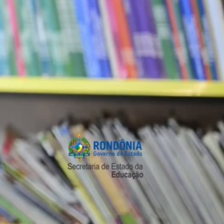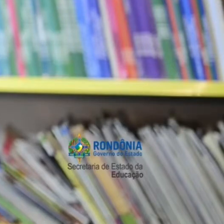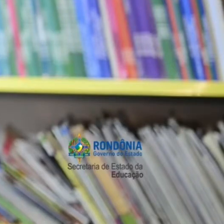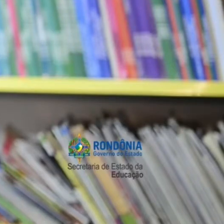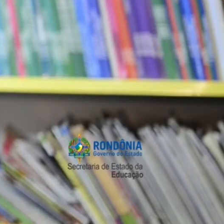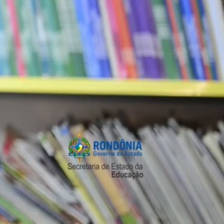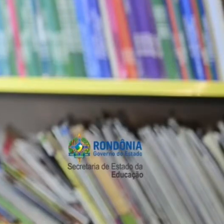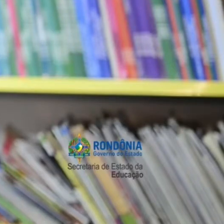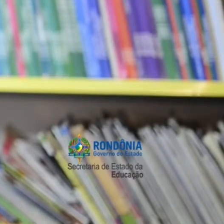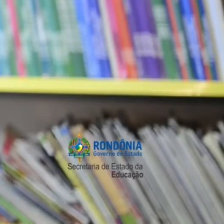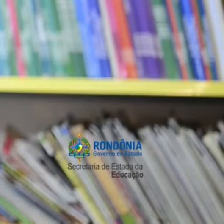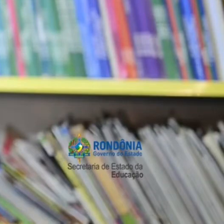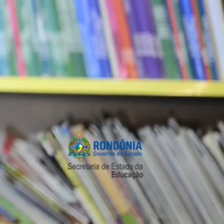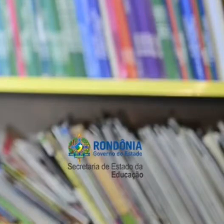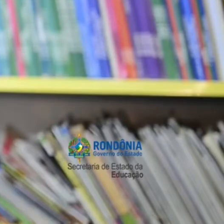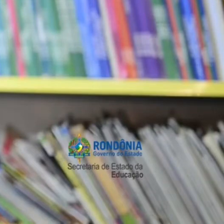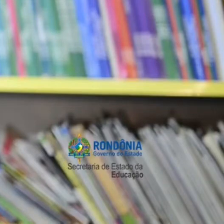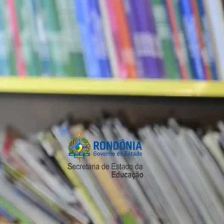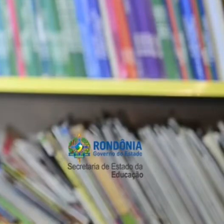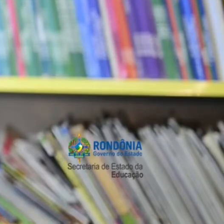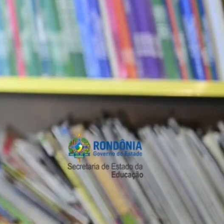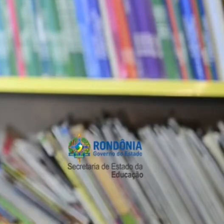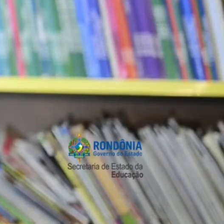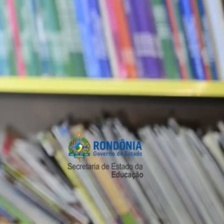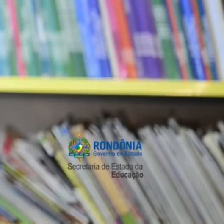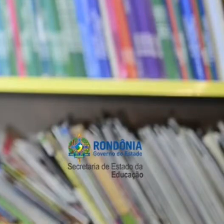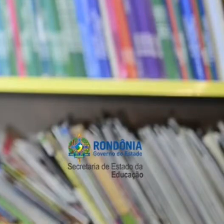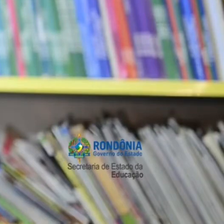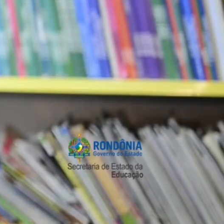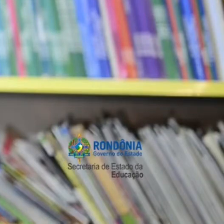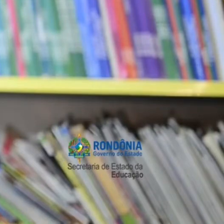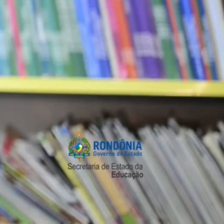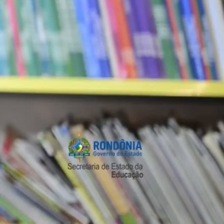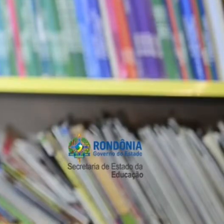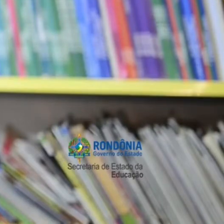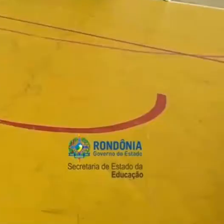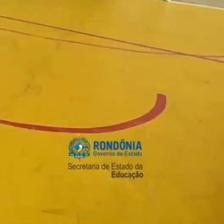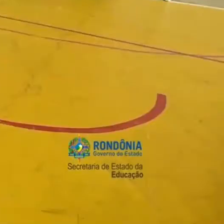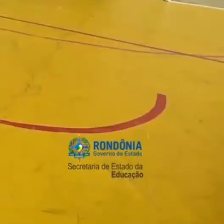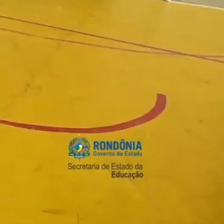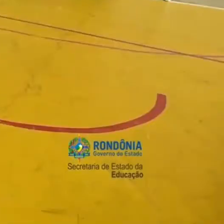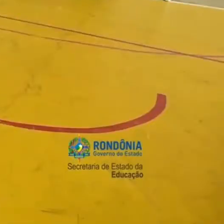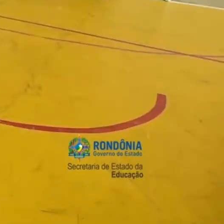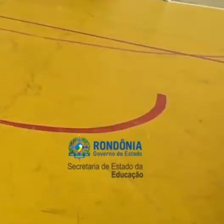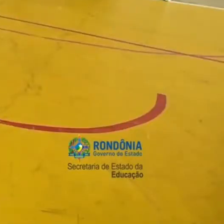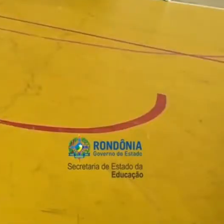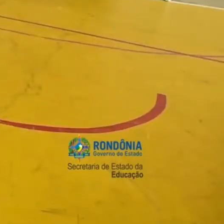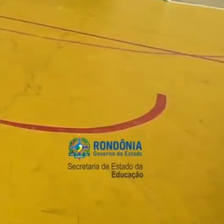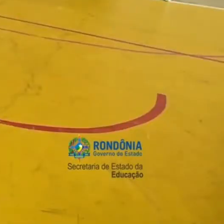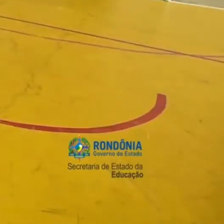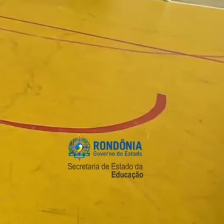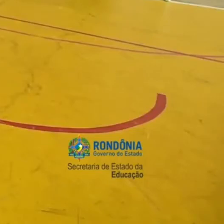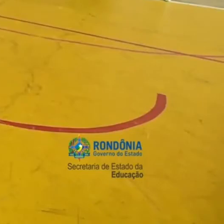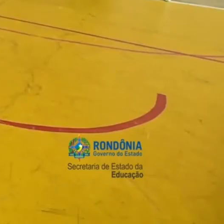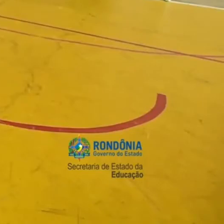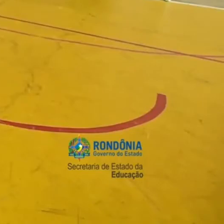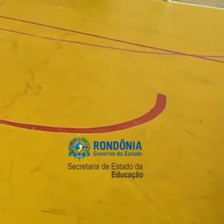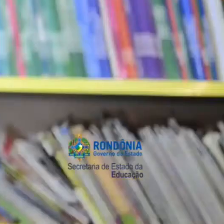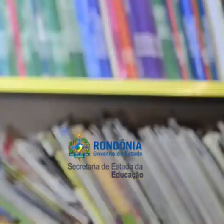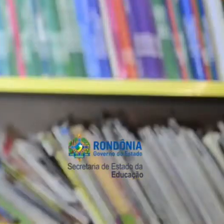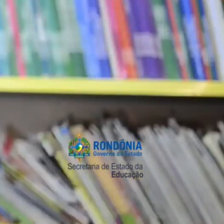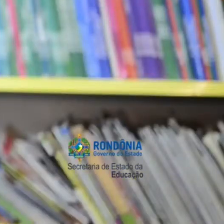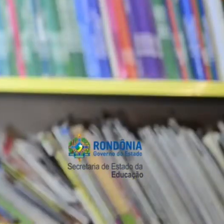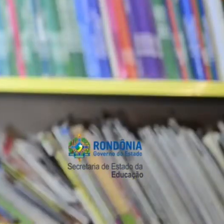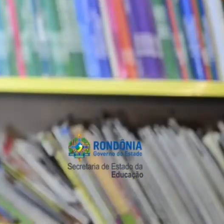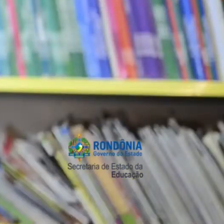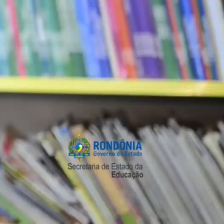cima, e como mínimo para baixo. Aí pode-se citar alguns exemplos, como o chute de um goleiro para cima, de uma